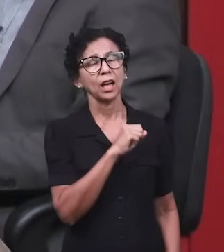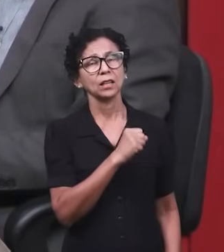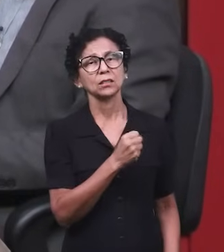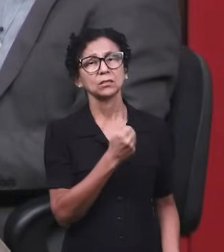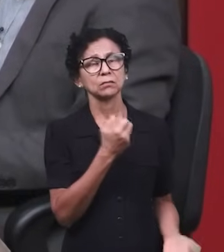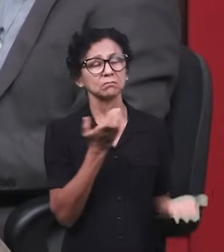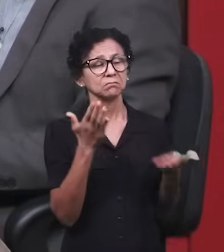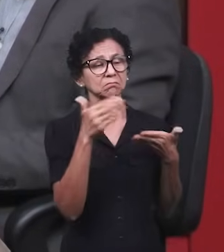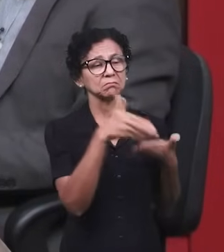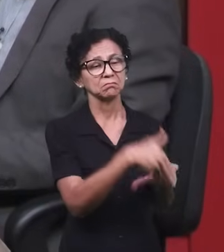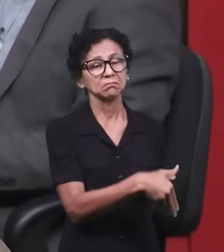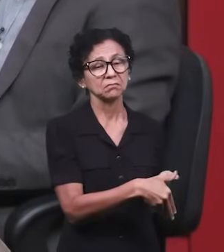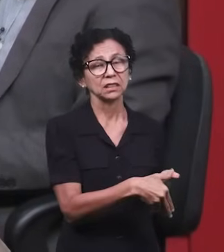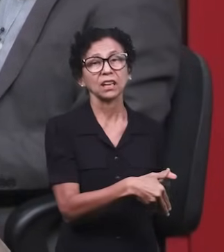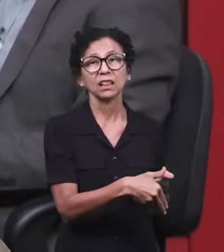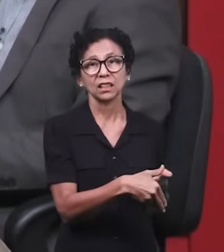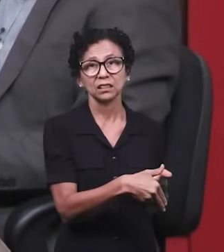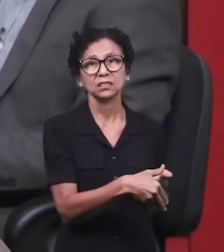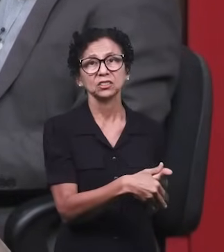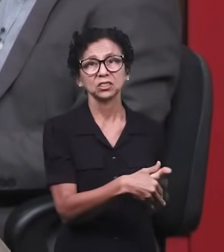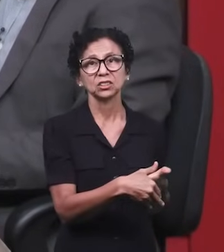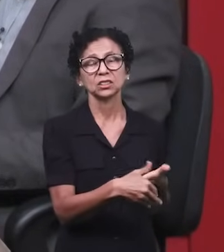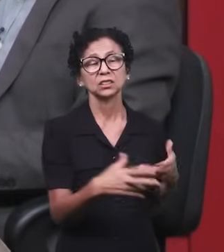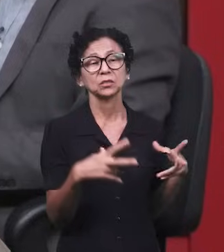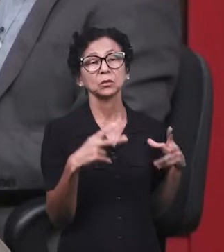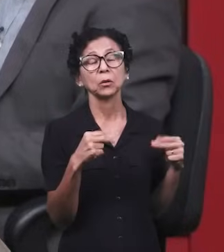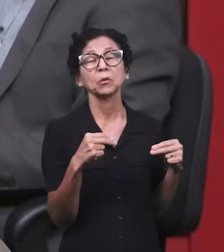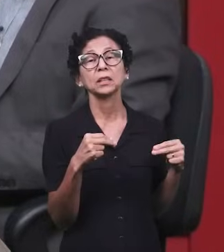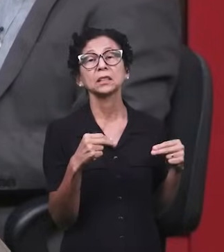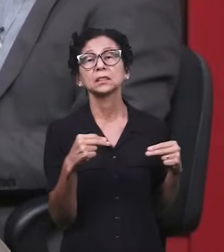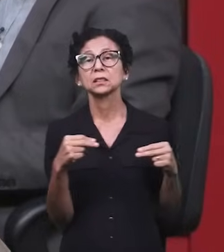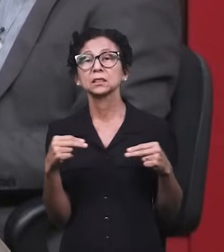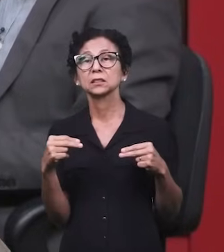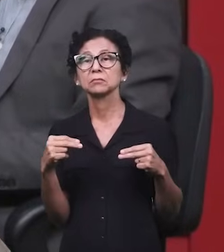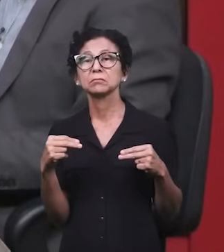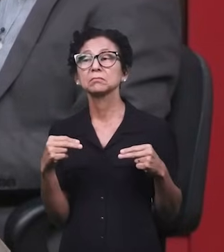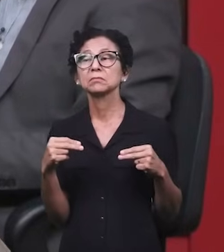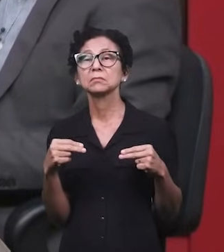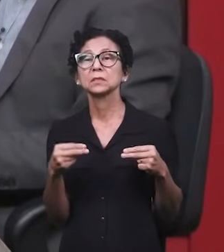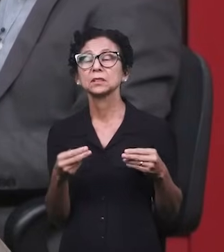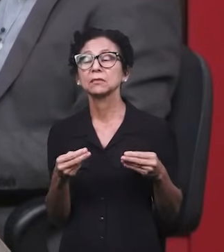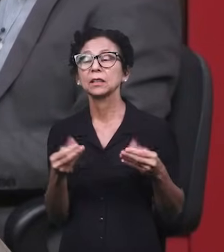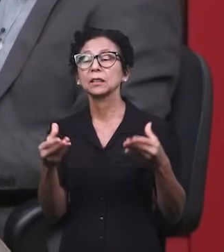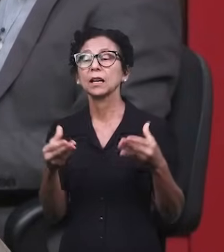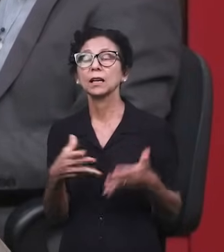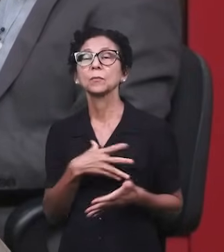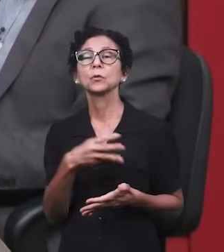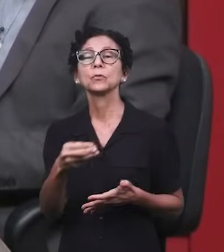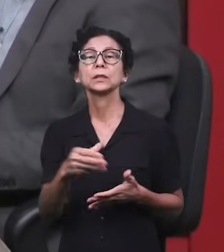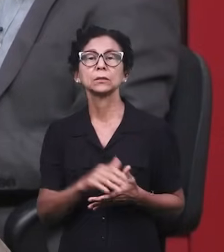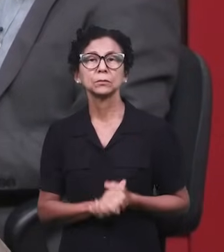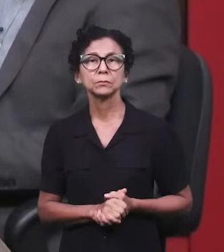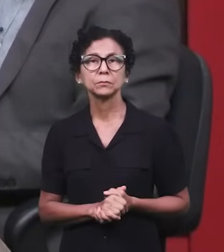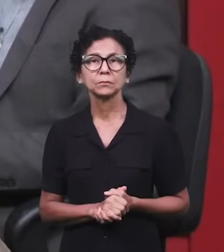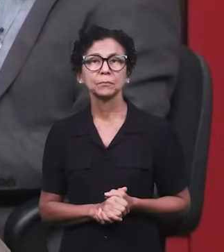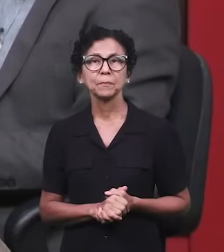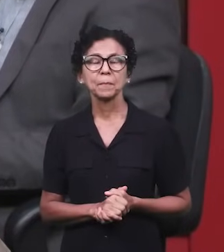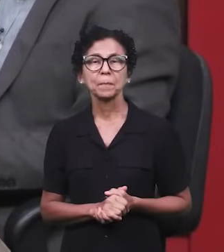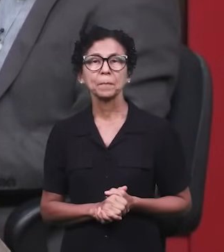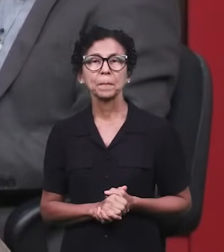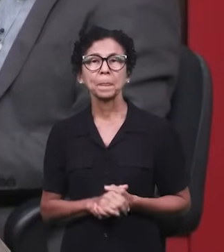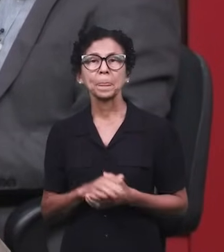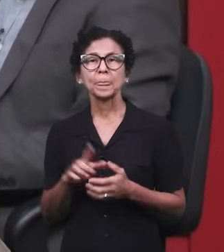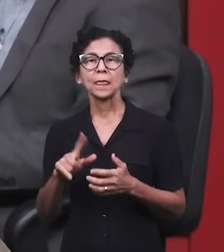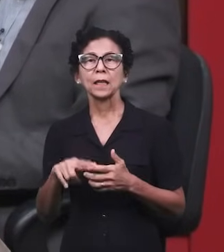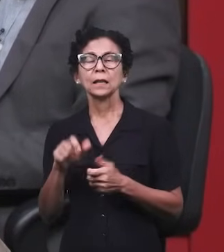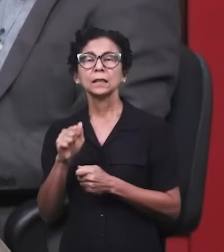falido, né? E que herança ele tem para os seus filhos e qual a herança que Ana deixou para Samuel? Samuel